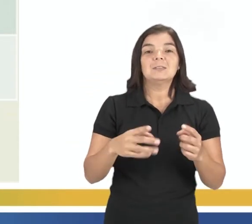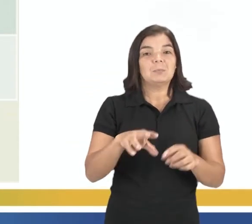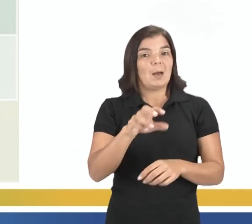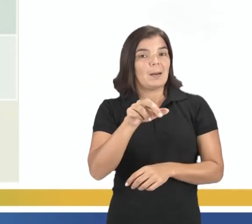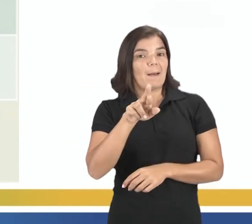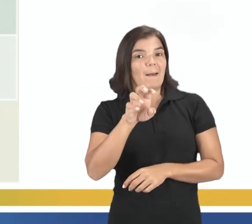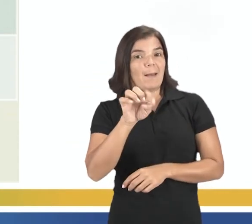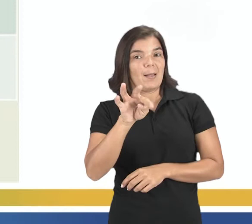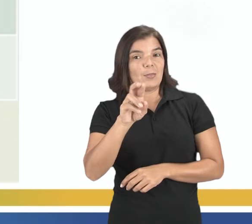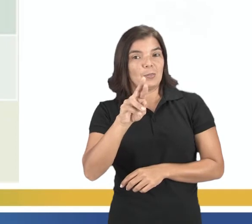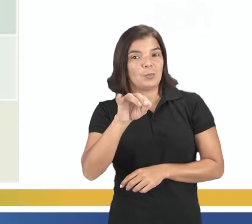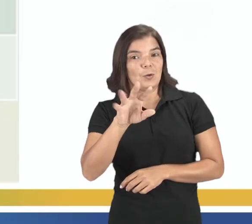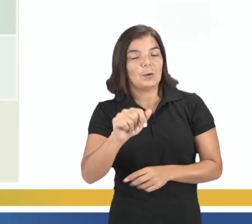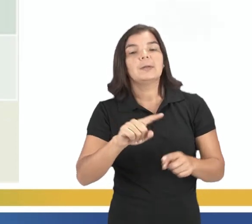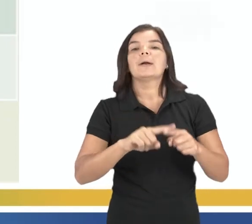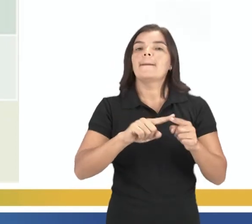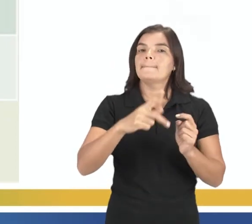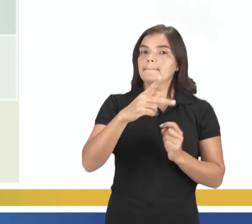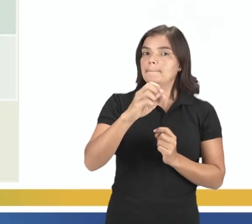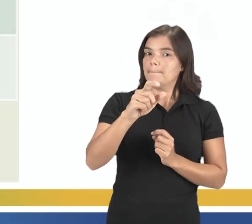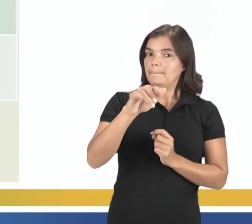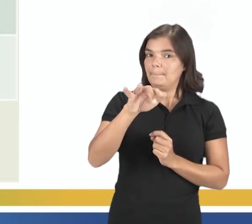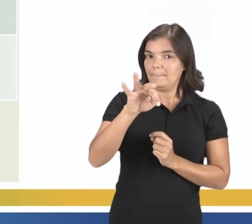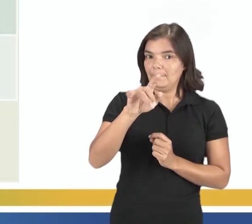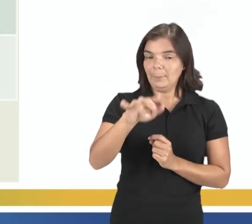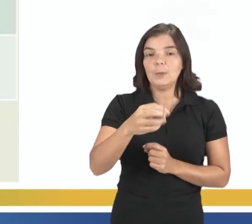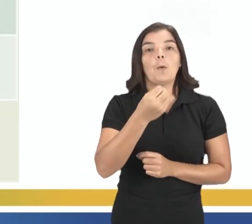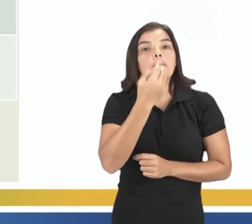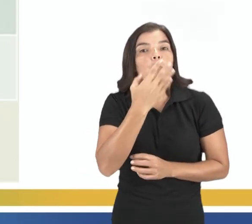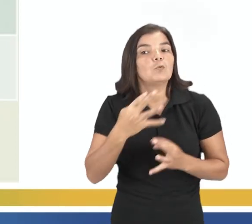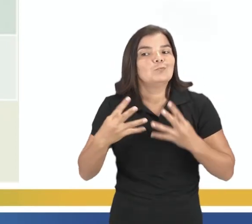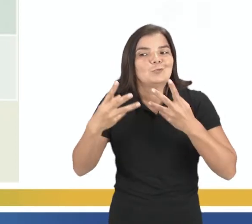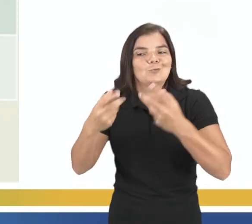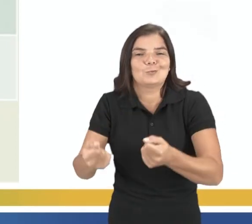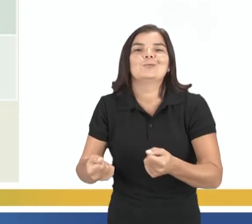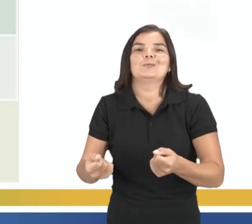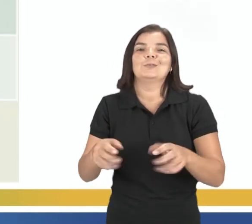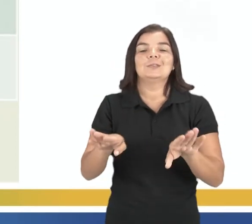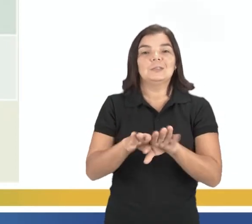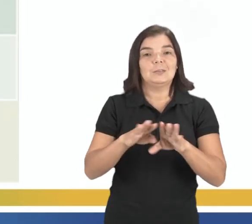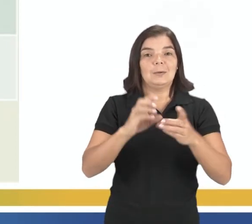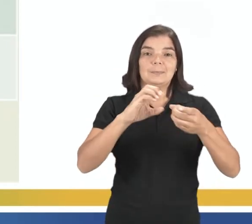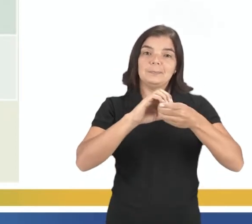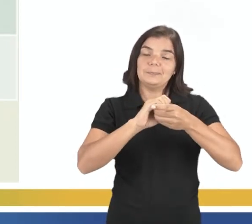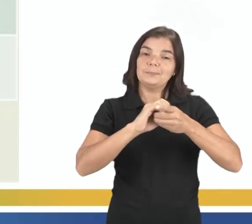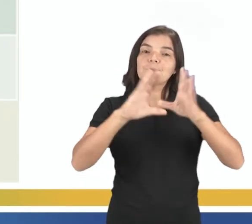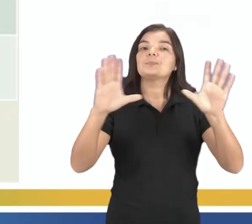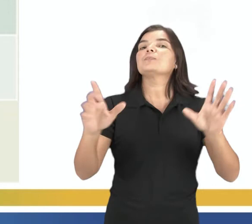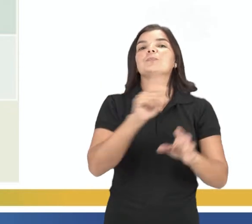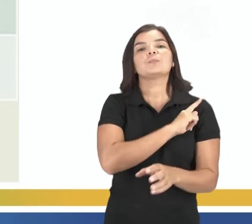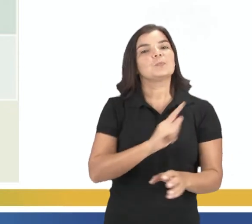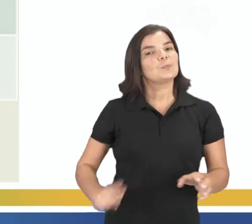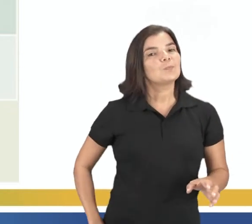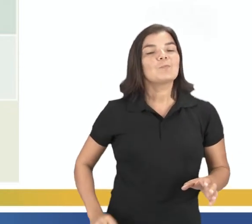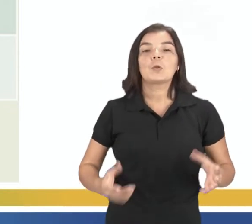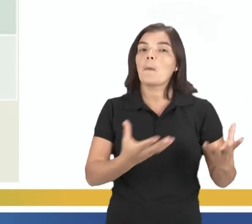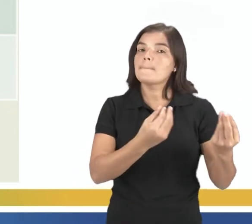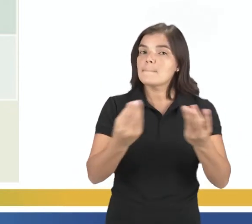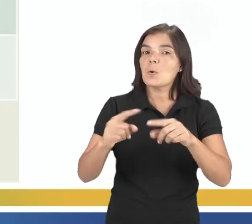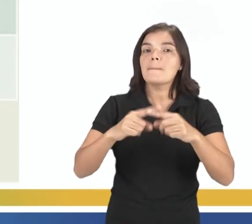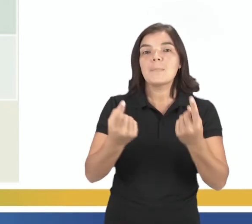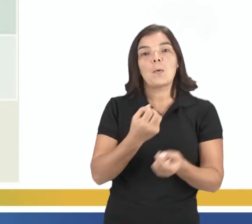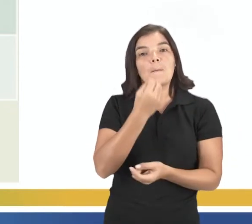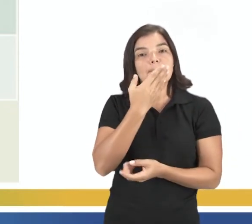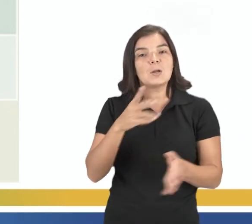A politeia é o governo de muitos que quer o bem de todos. A democracia é o governo de muitos que quer o